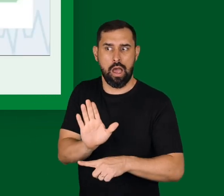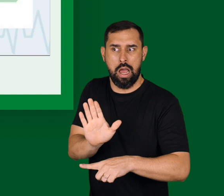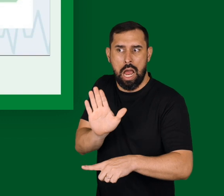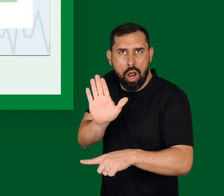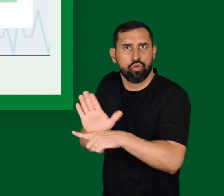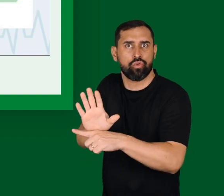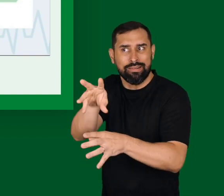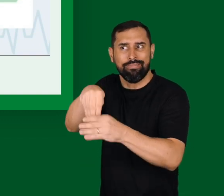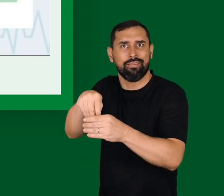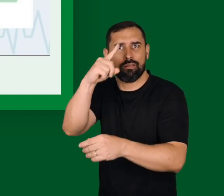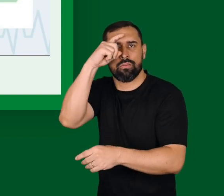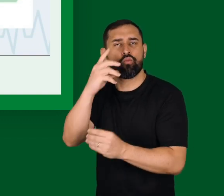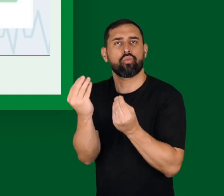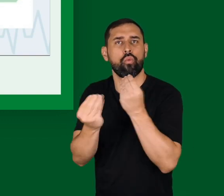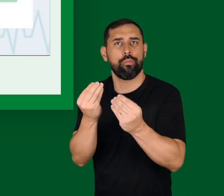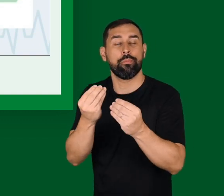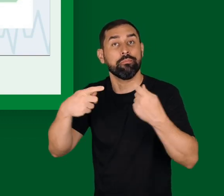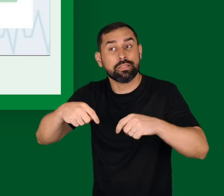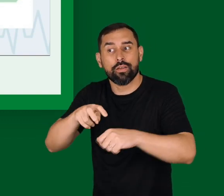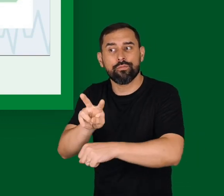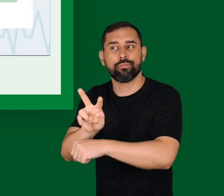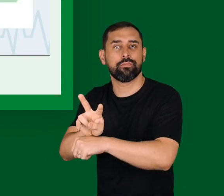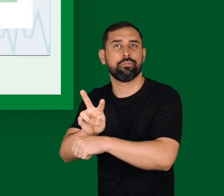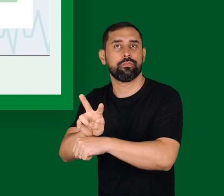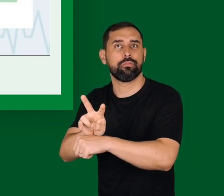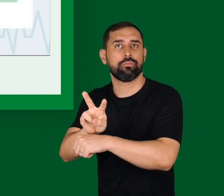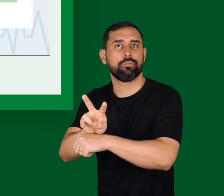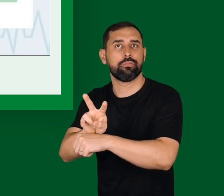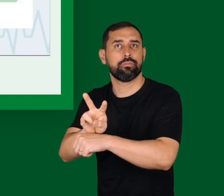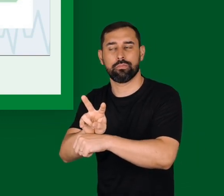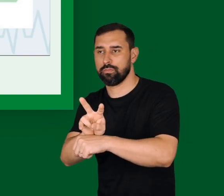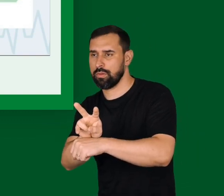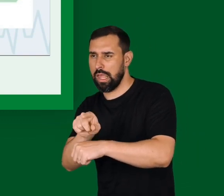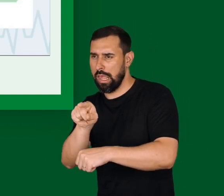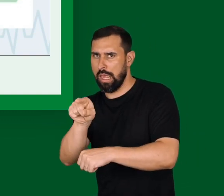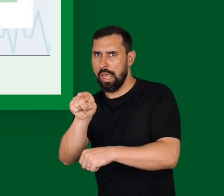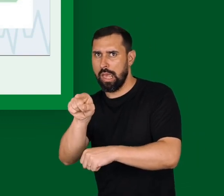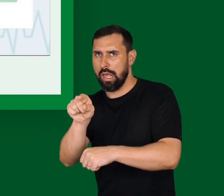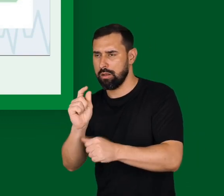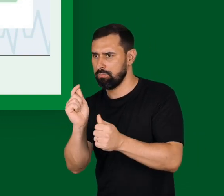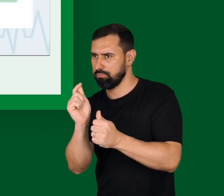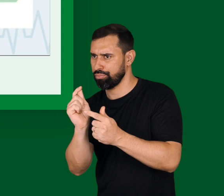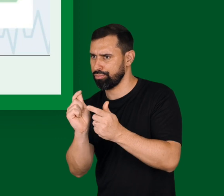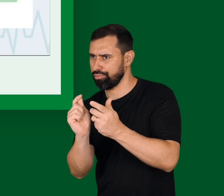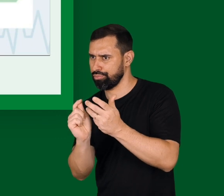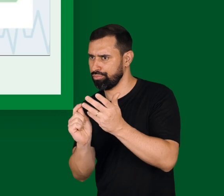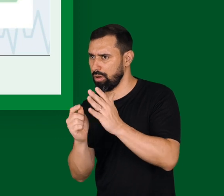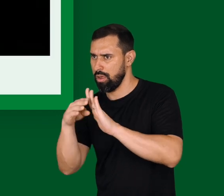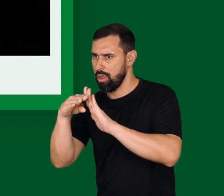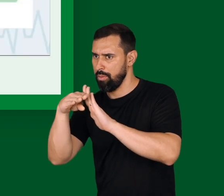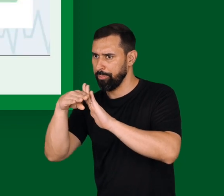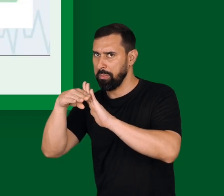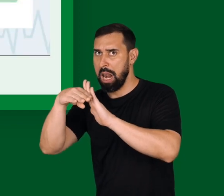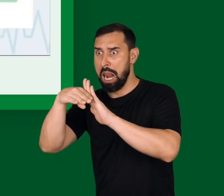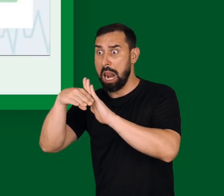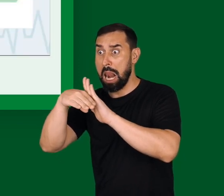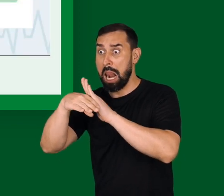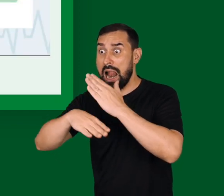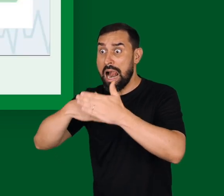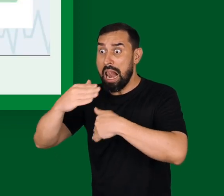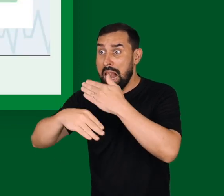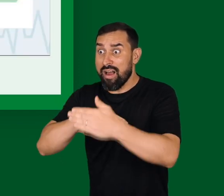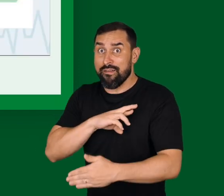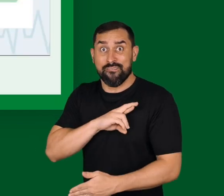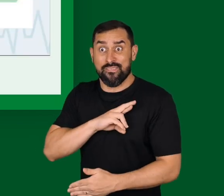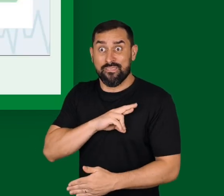nossa função dentro da unidade hospitalar, né? É vigiar aquela criança para que ela